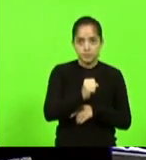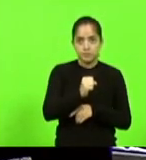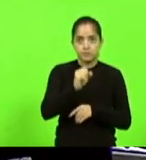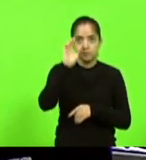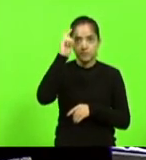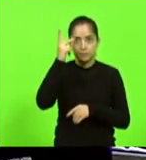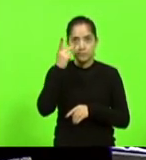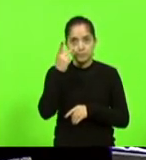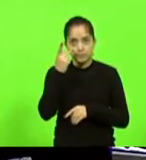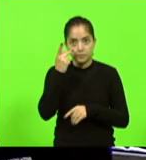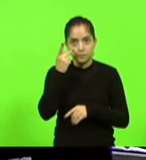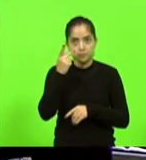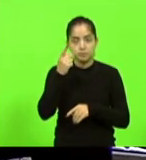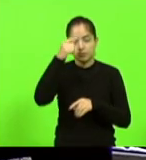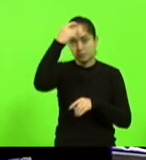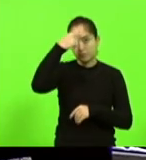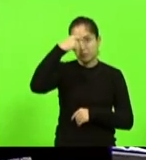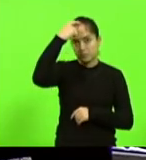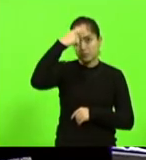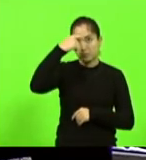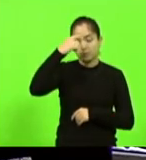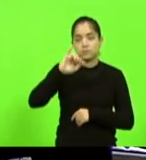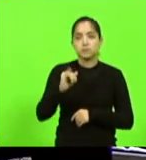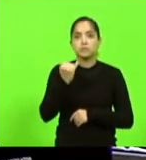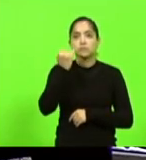Obos, Maurício Crudilarc,